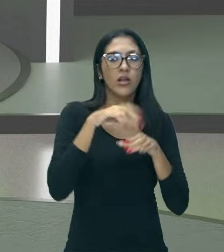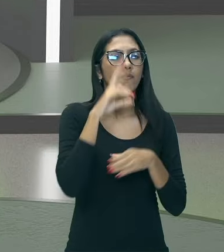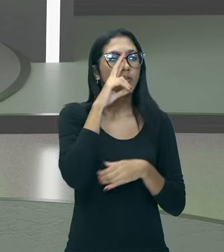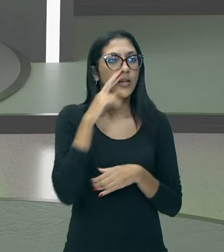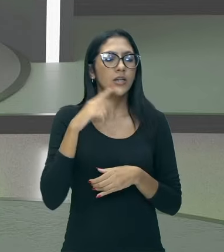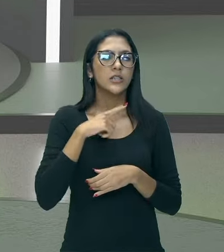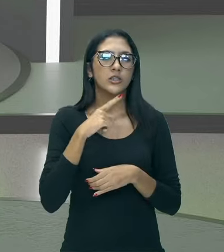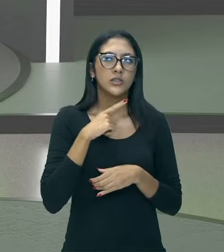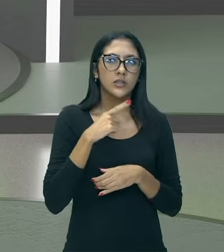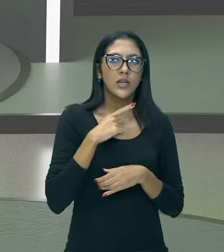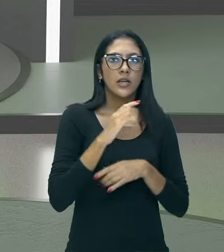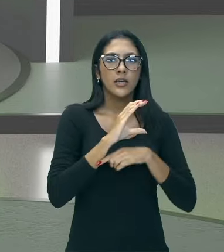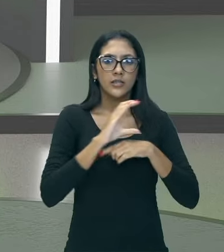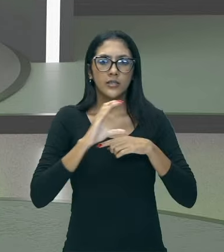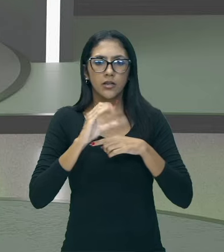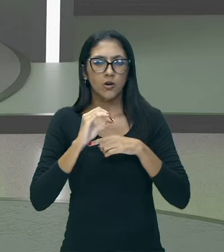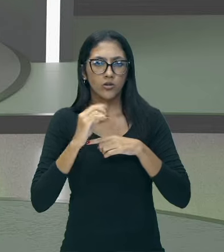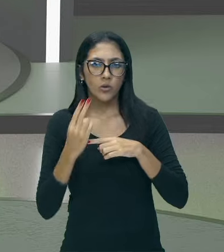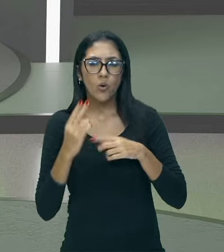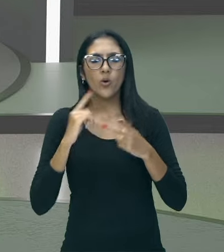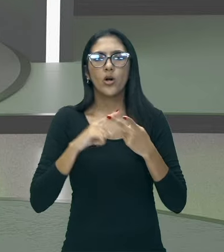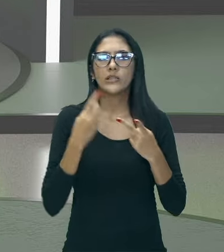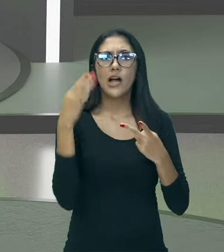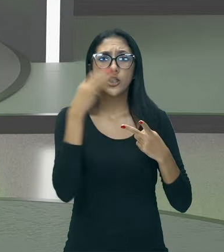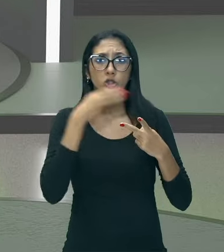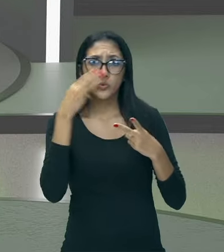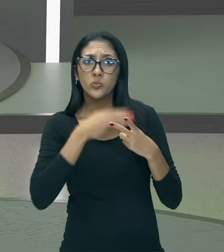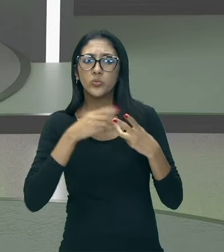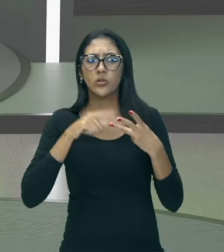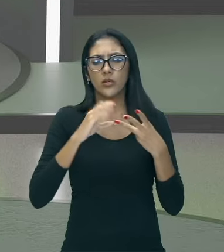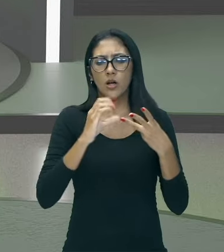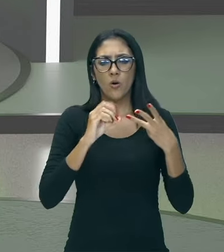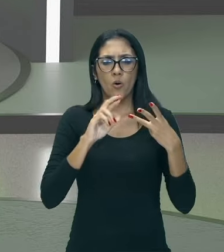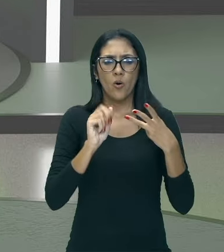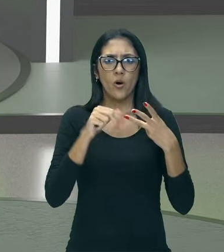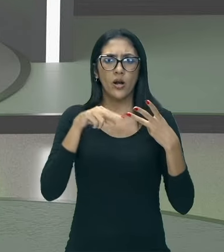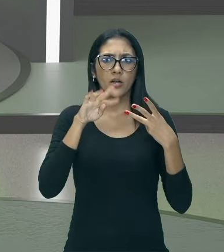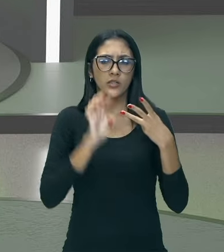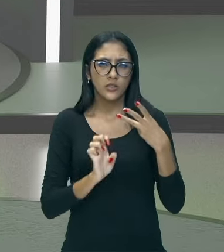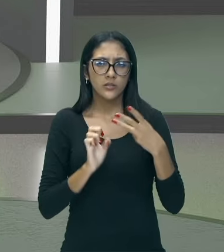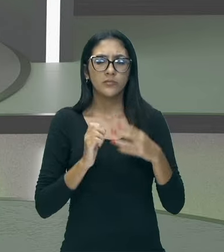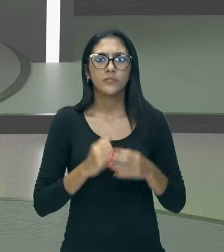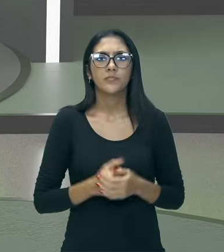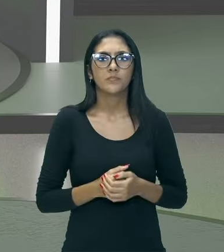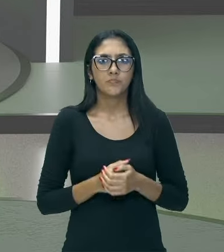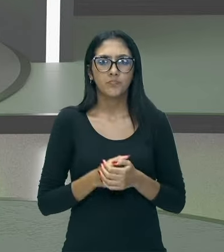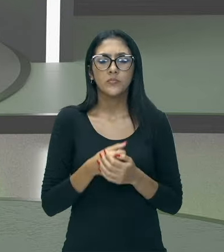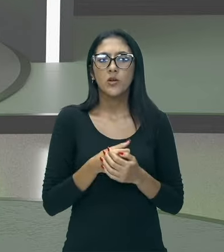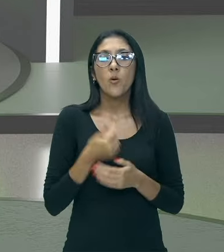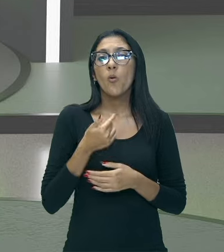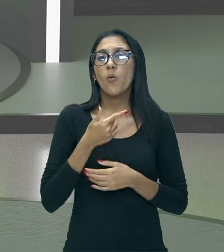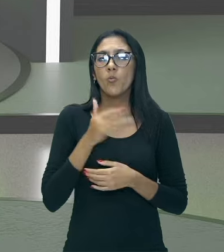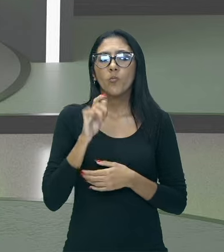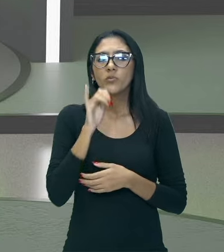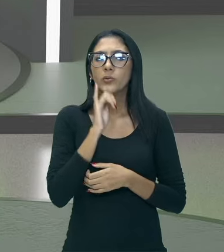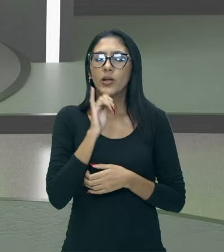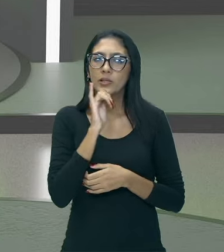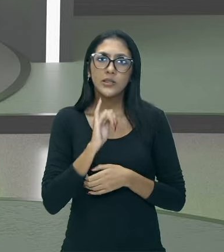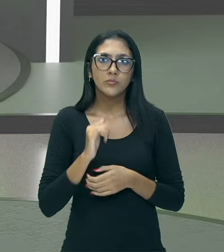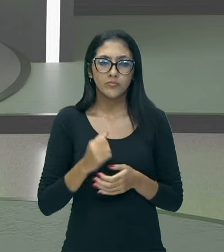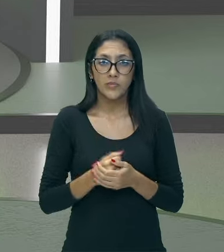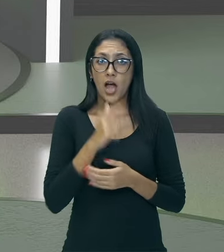gás carbônico, açúcar, corantes. Um outro exemplo de solução é a água do